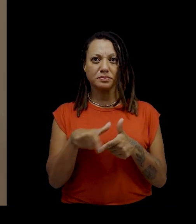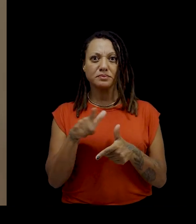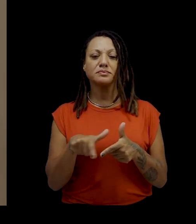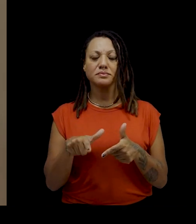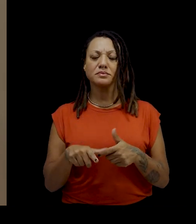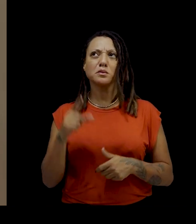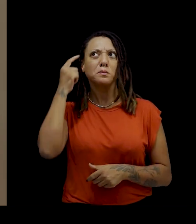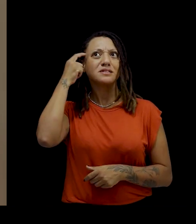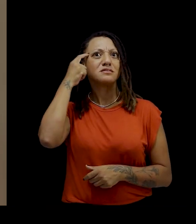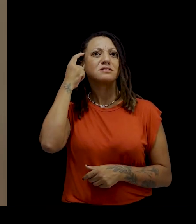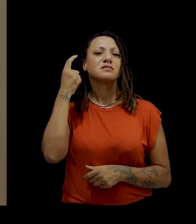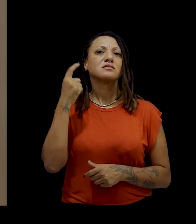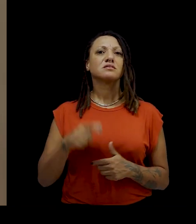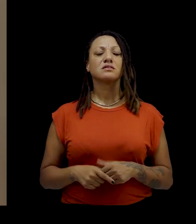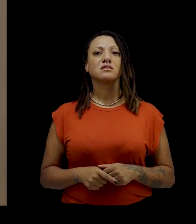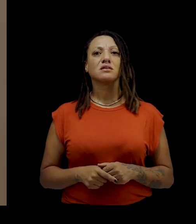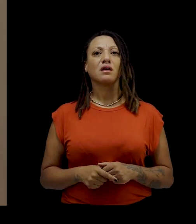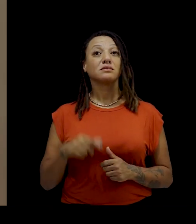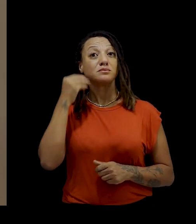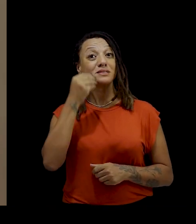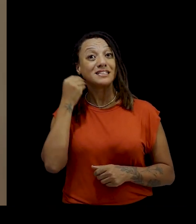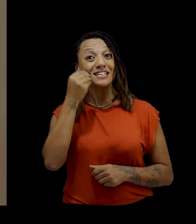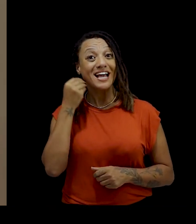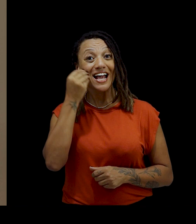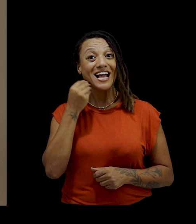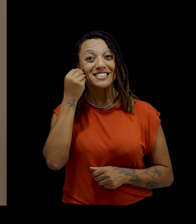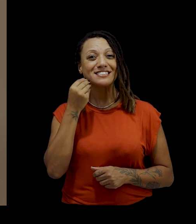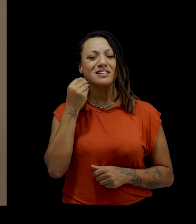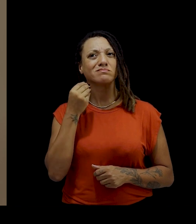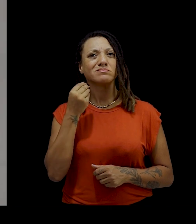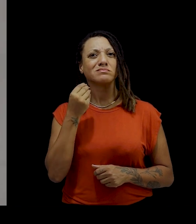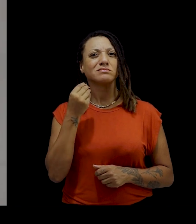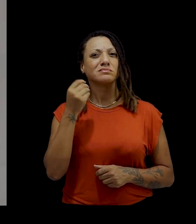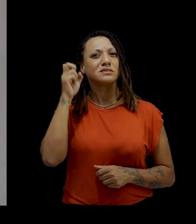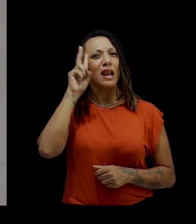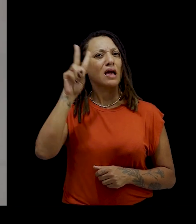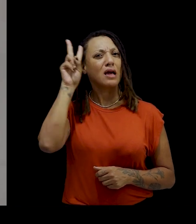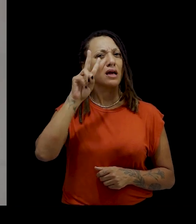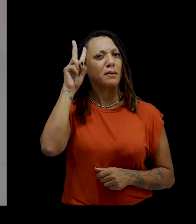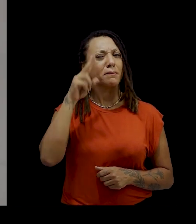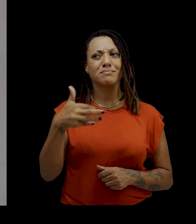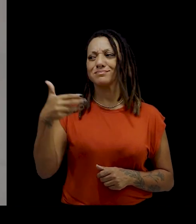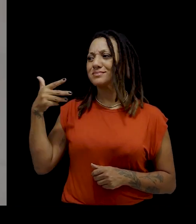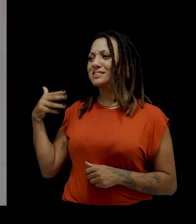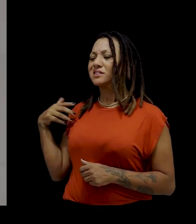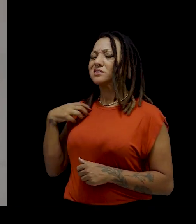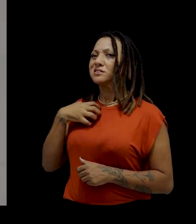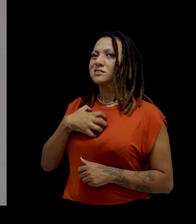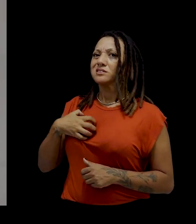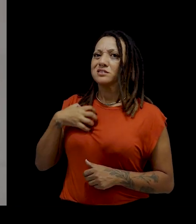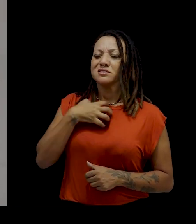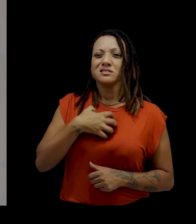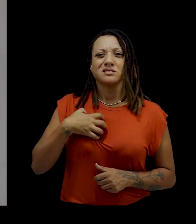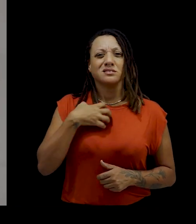climática. Fiquei pensando muito como essa experiência da solastalgia, né, que é essa angústia